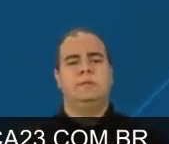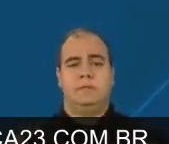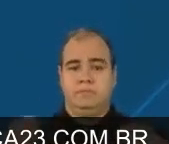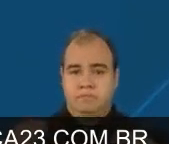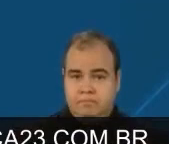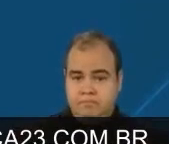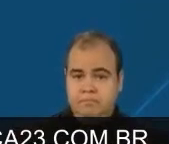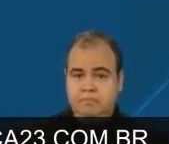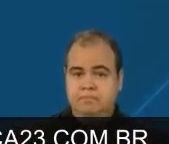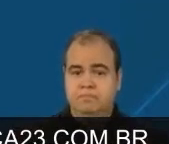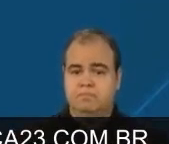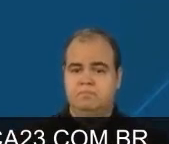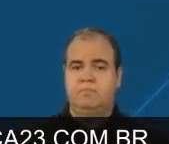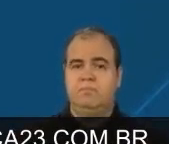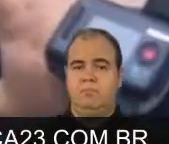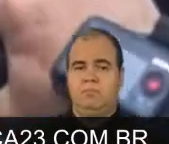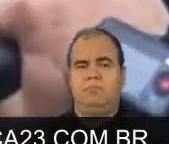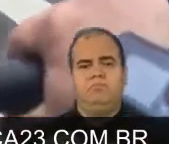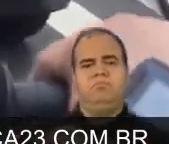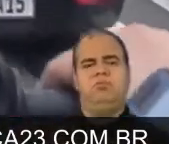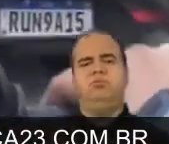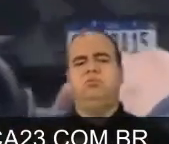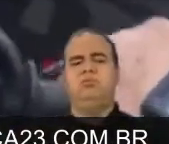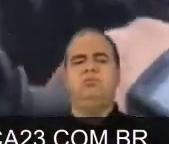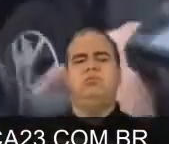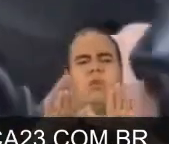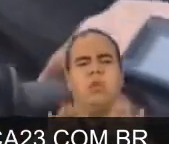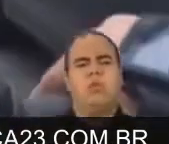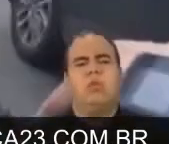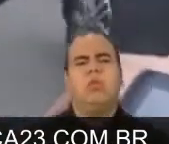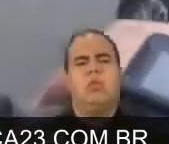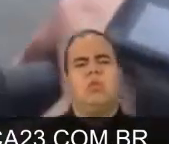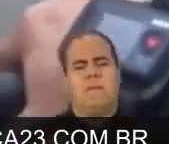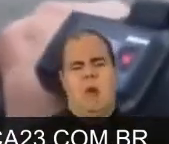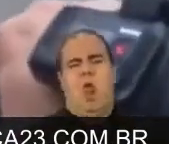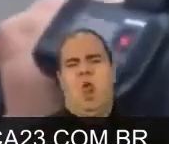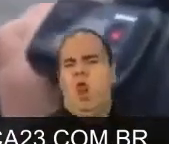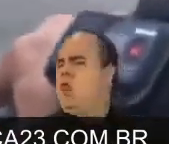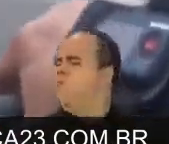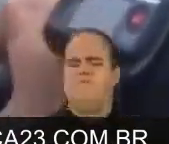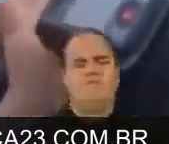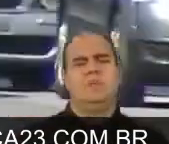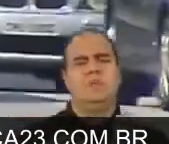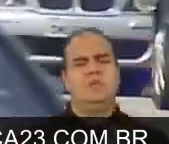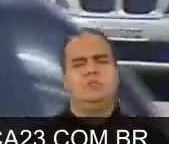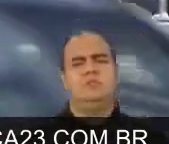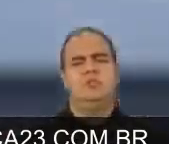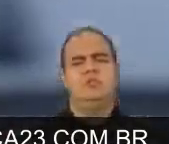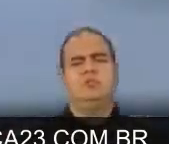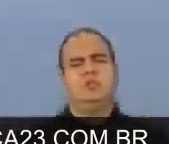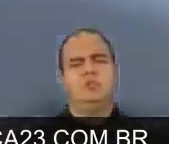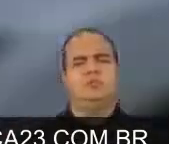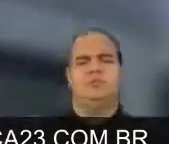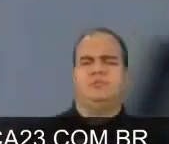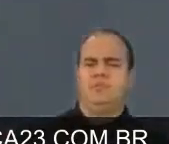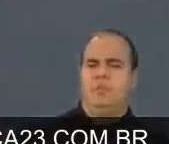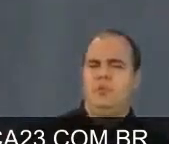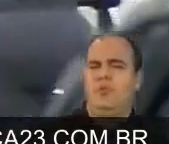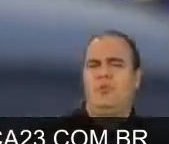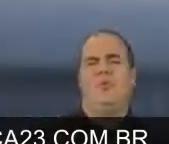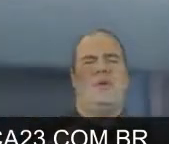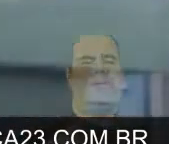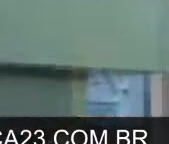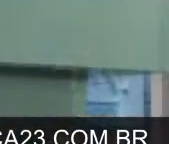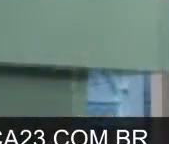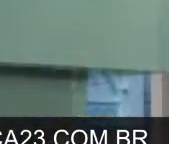um acalmamento do tráfego, seja a redução de velocidade permitida, velocidade máxima permitida nas ruas, avenidas e